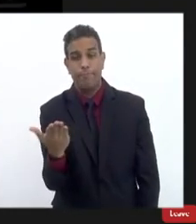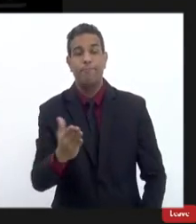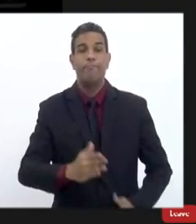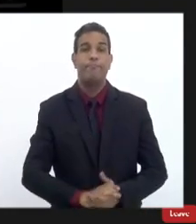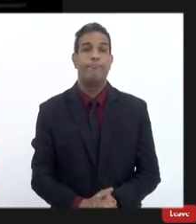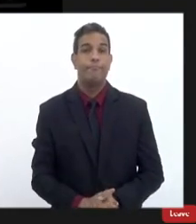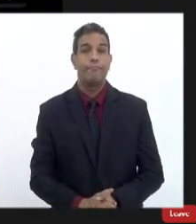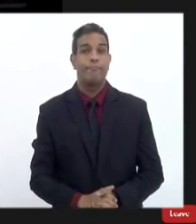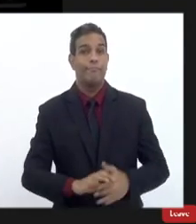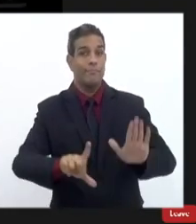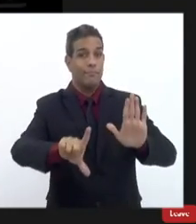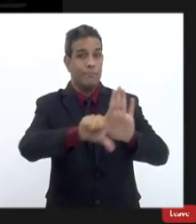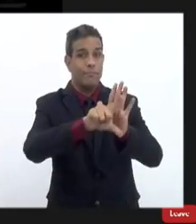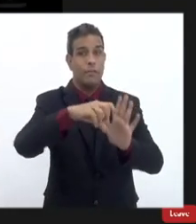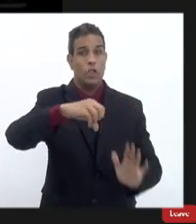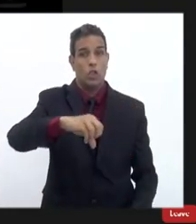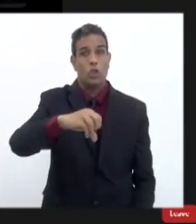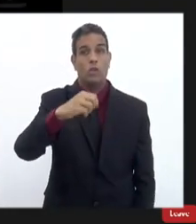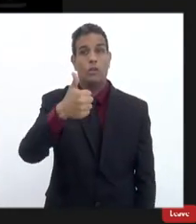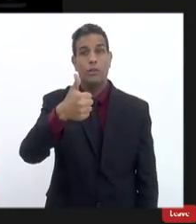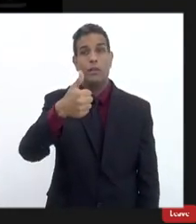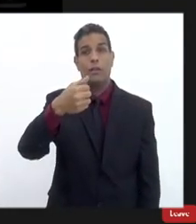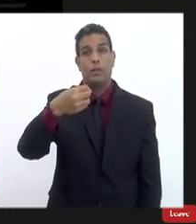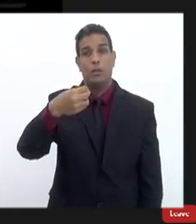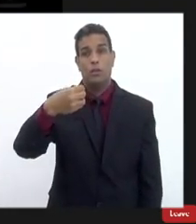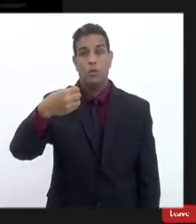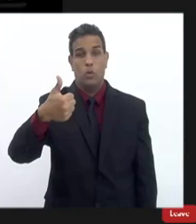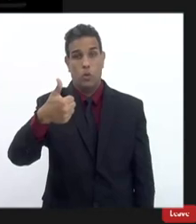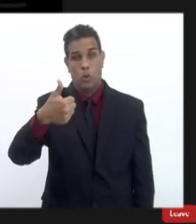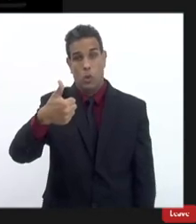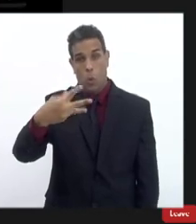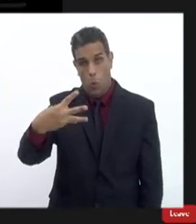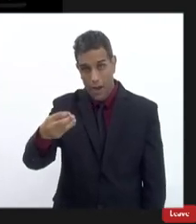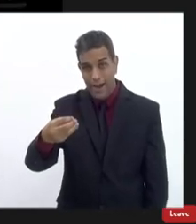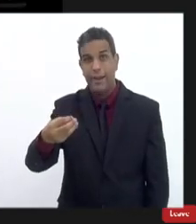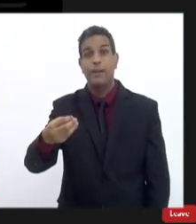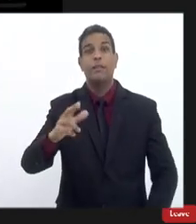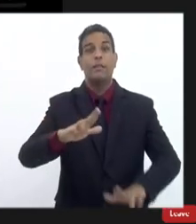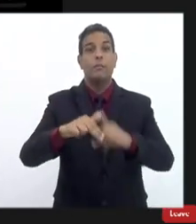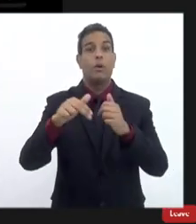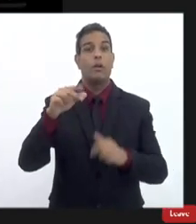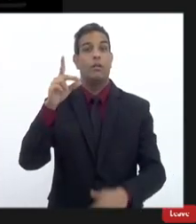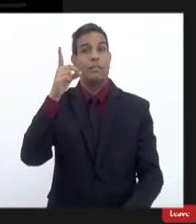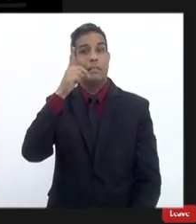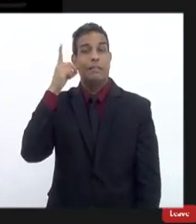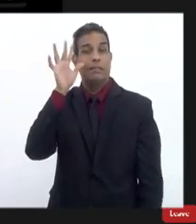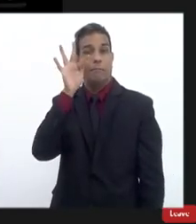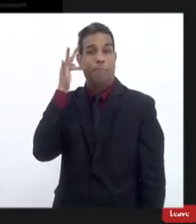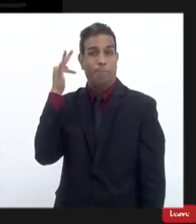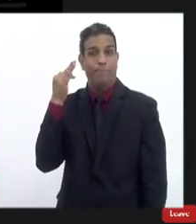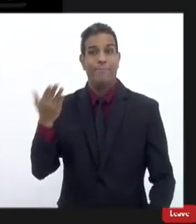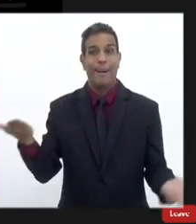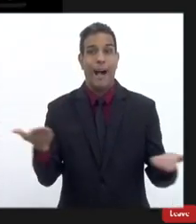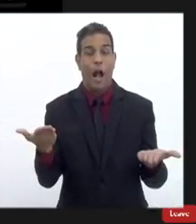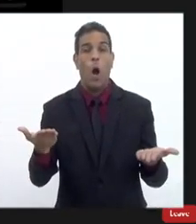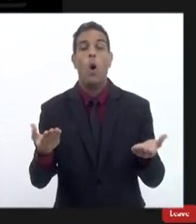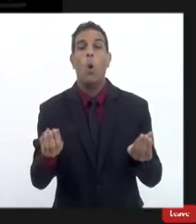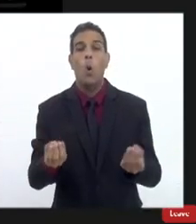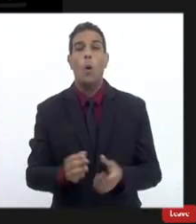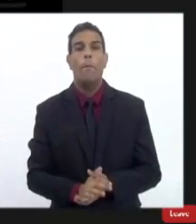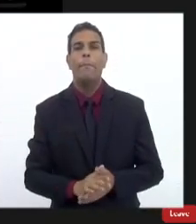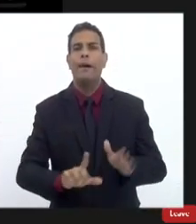a Lei 9.140, de autoria do Flávio Serafini, que ainda se encontra em vigor, e aí